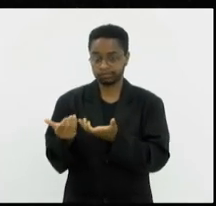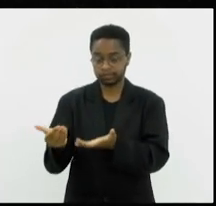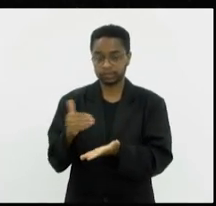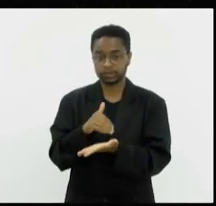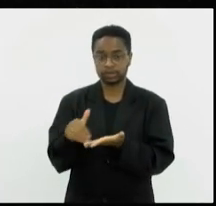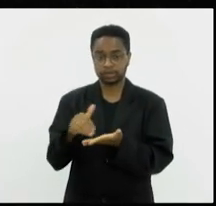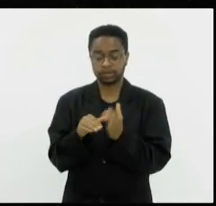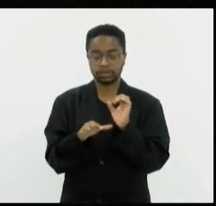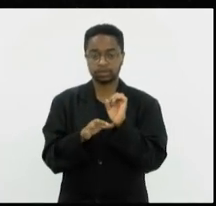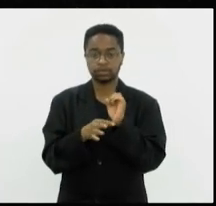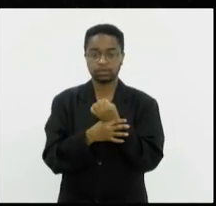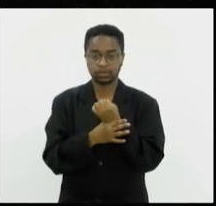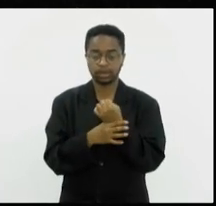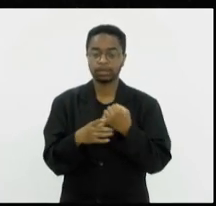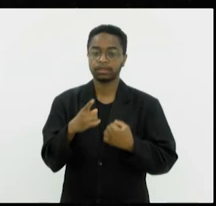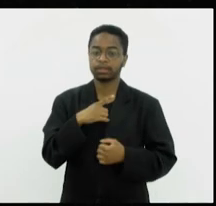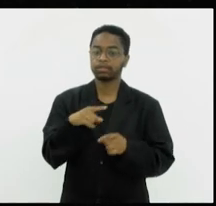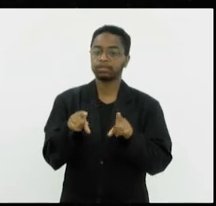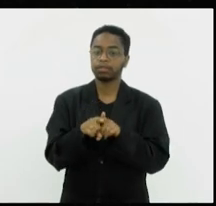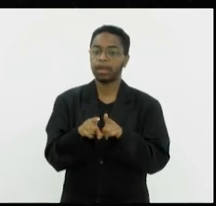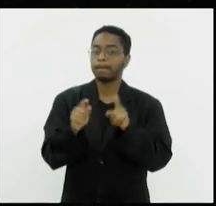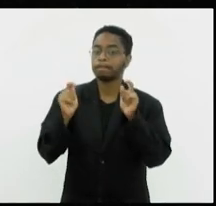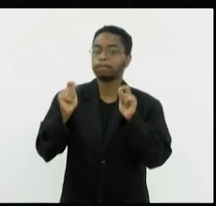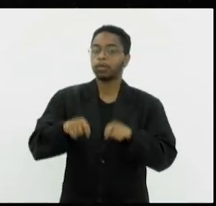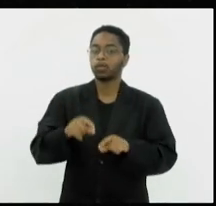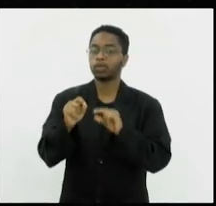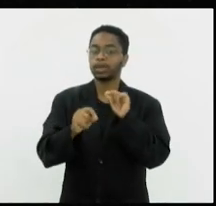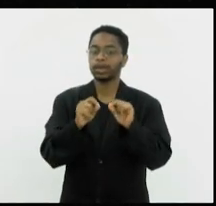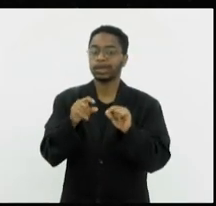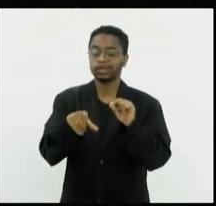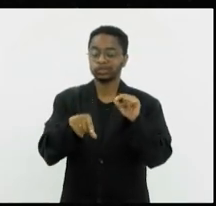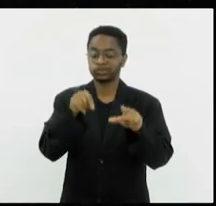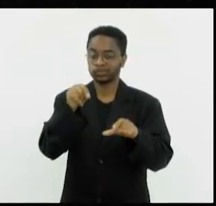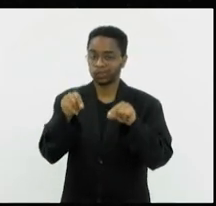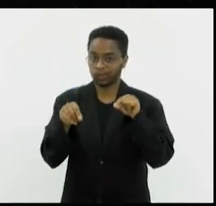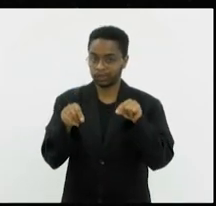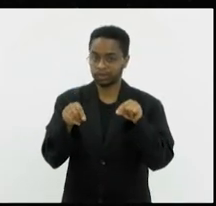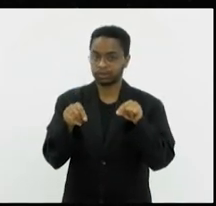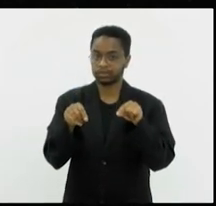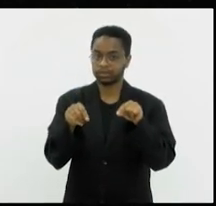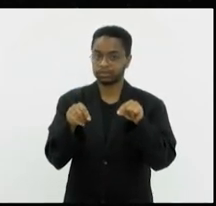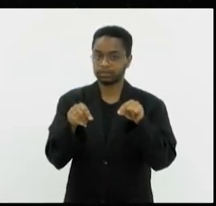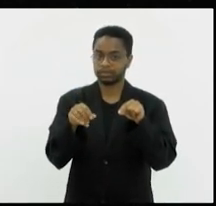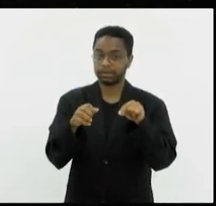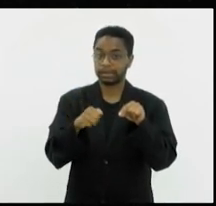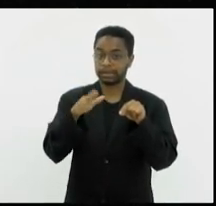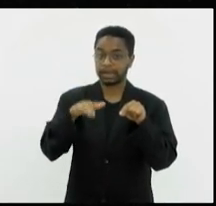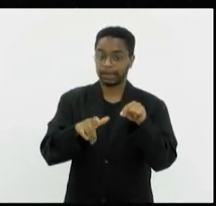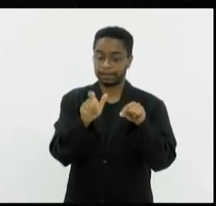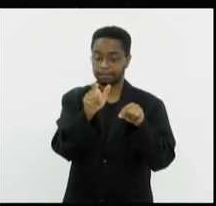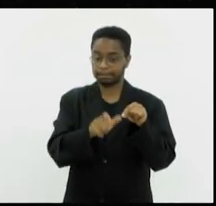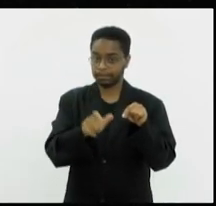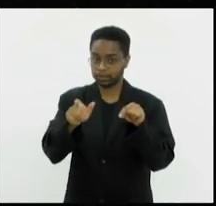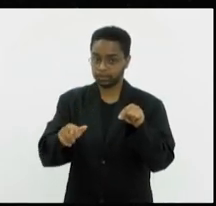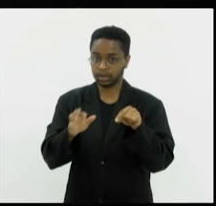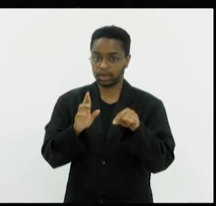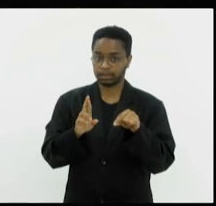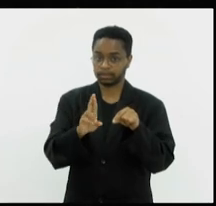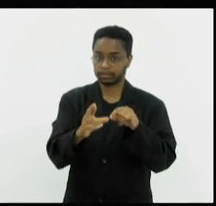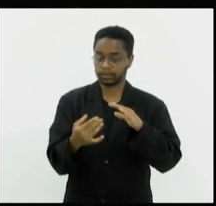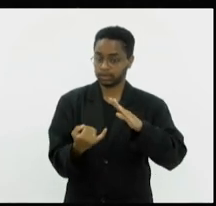segurança tem ele a possibilidade de escolher não só aqueles que estão à frente das